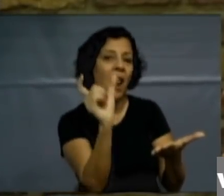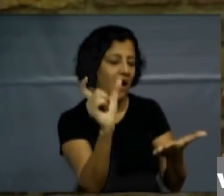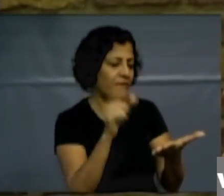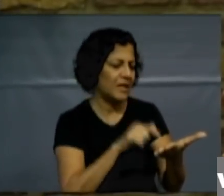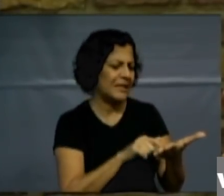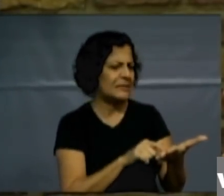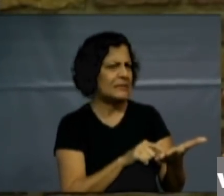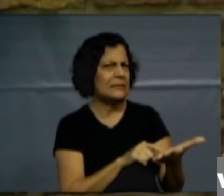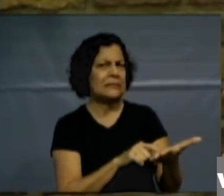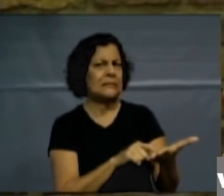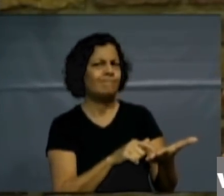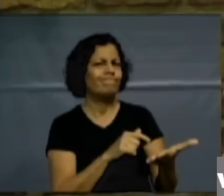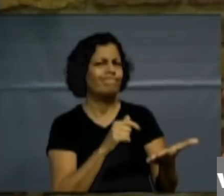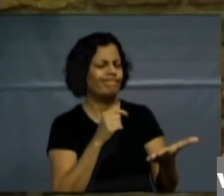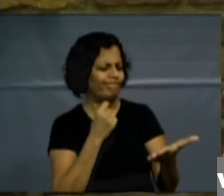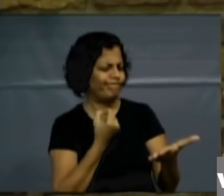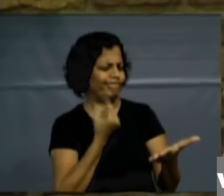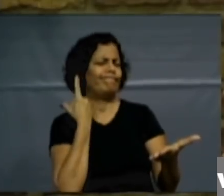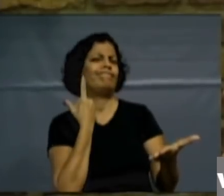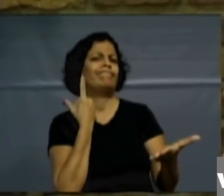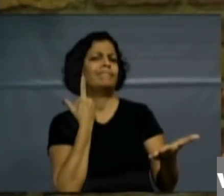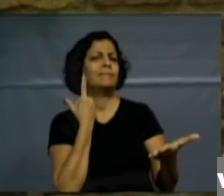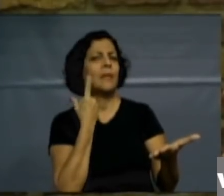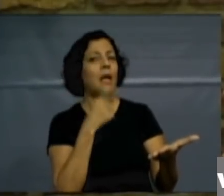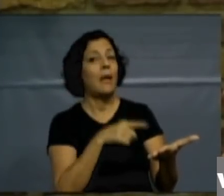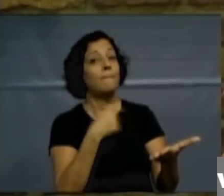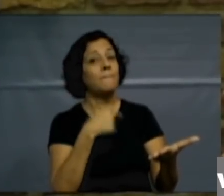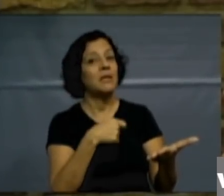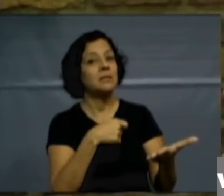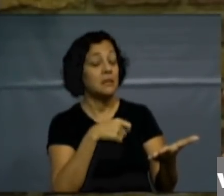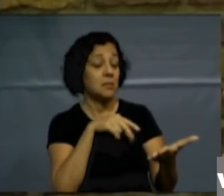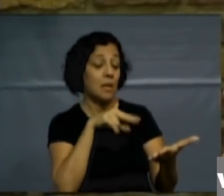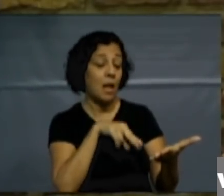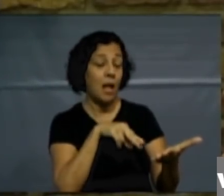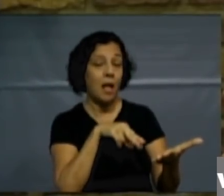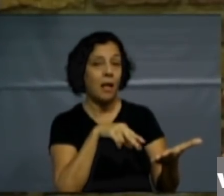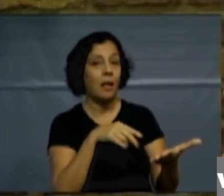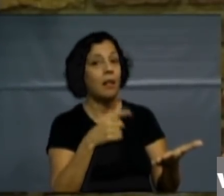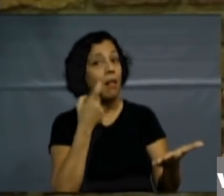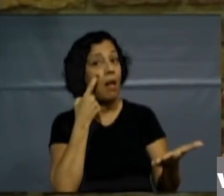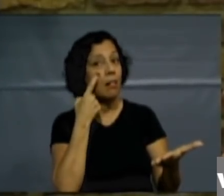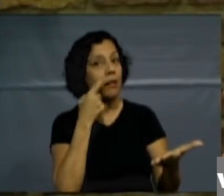um bolo, que se você passar um pouquinho do fermento, leveda toda a massa.